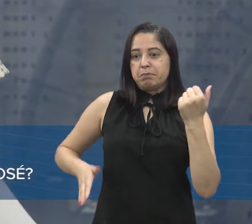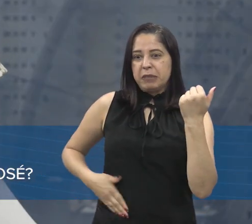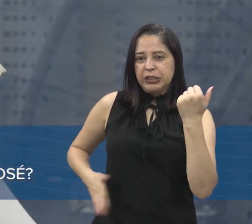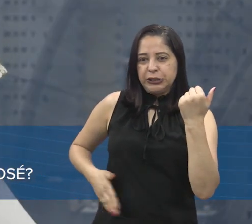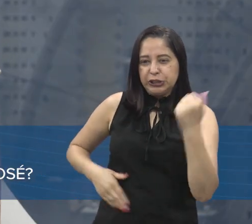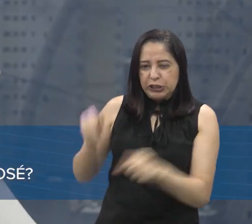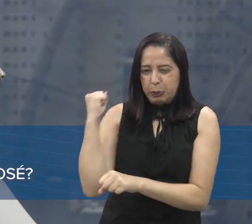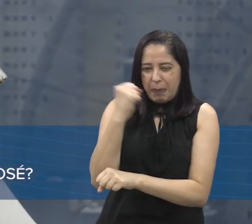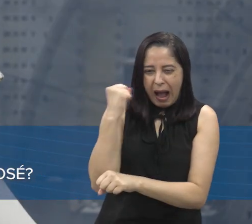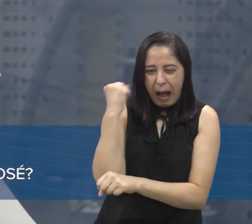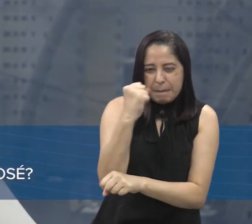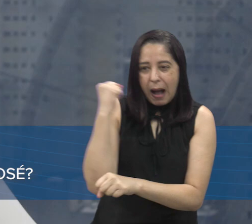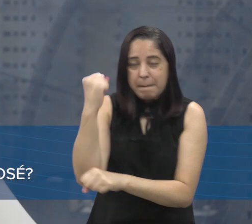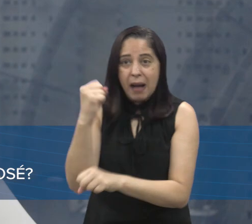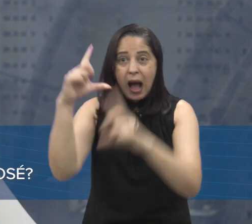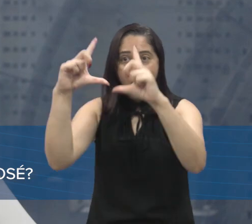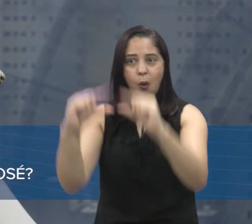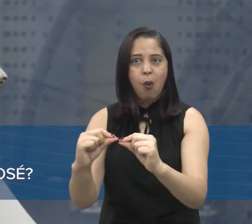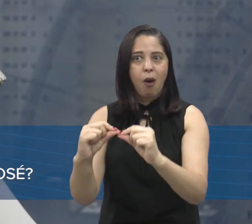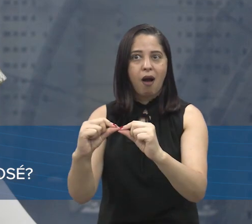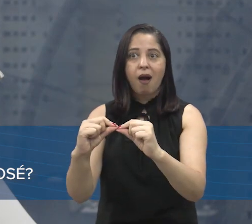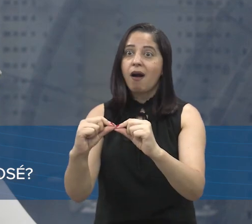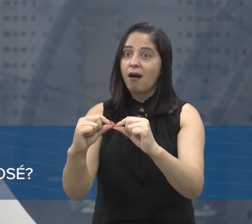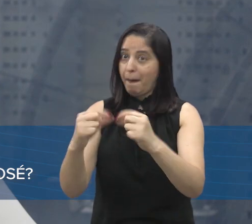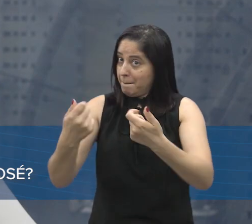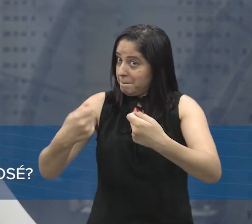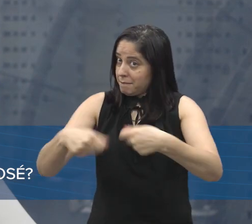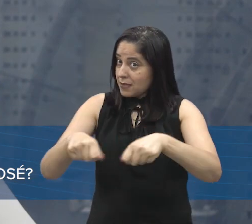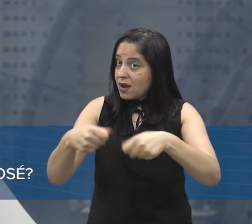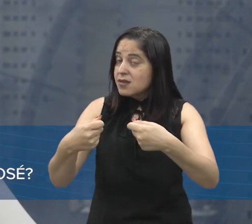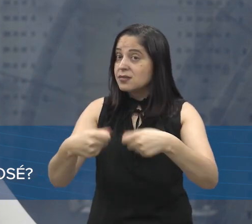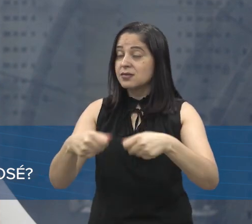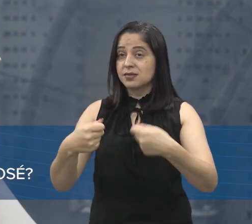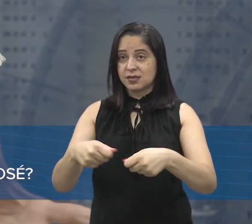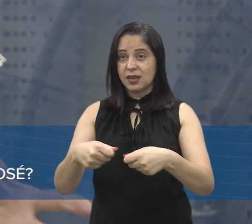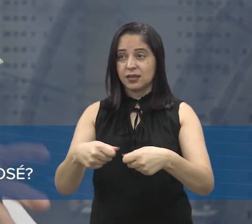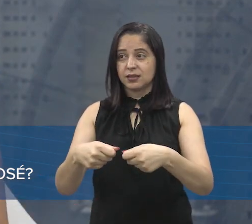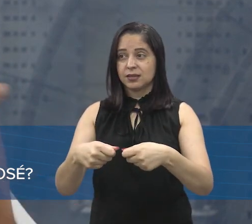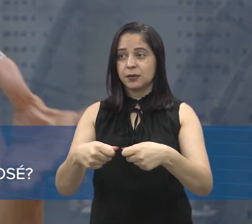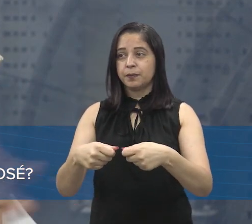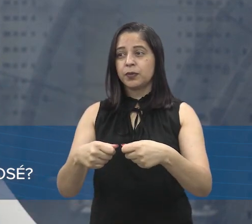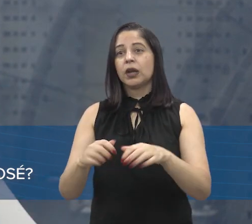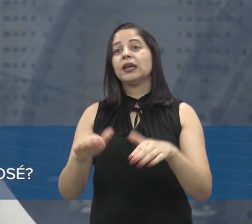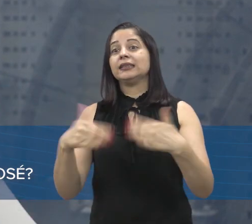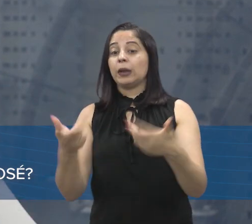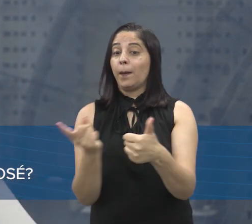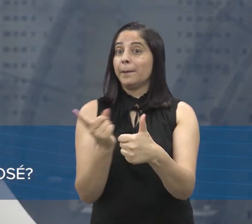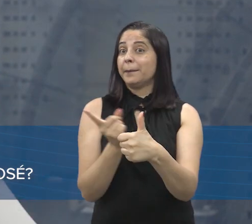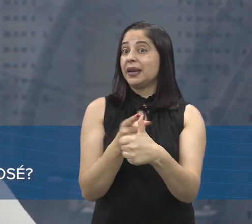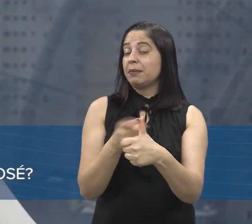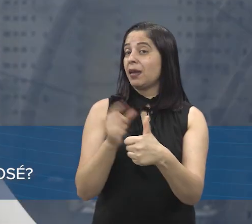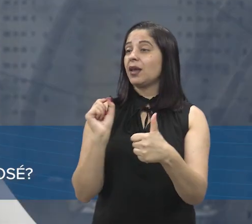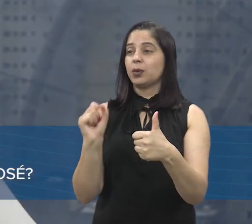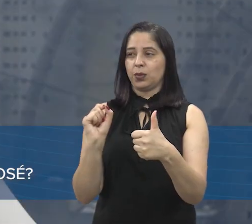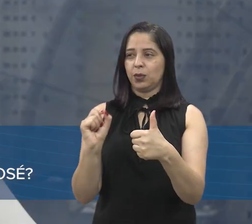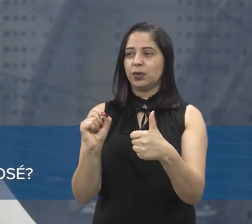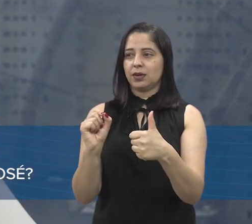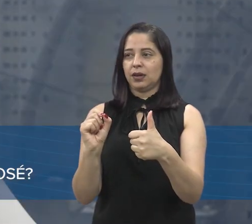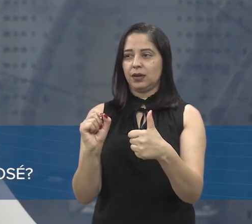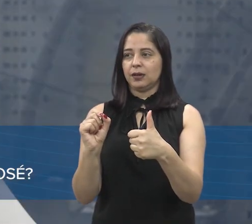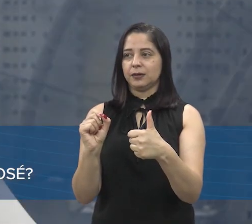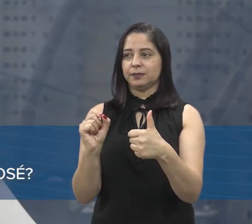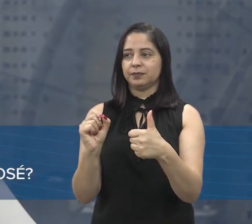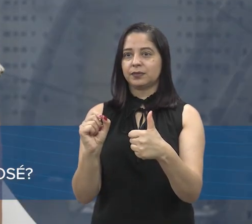a serviço, menos violência, menos agressão, menos bandidos, né? Assim, trazendo violência.